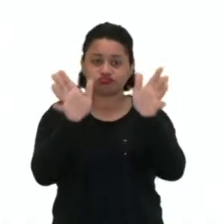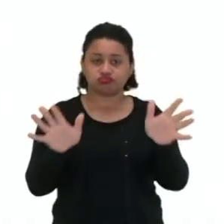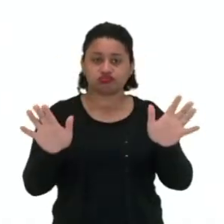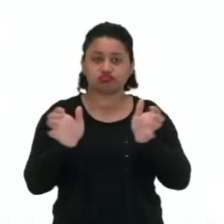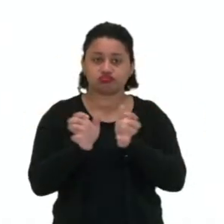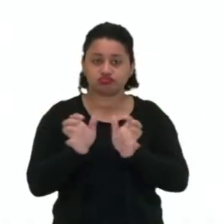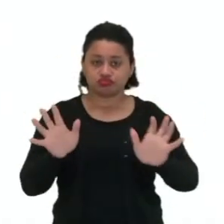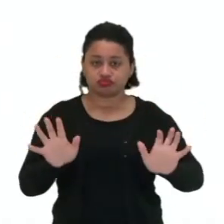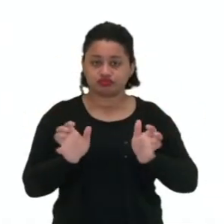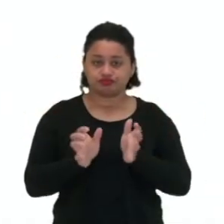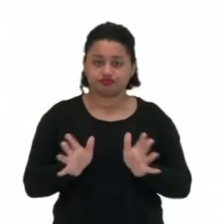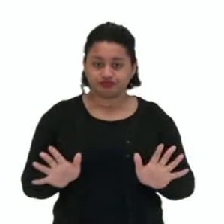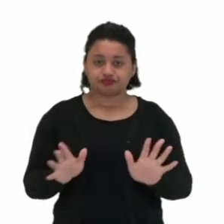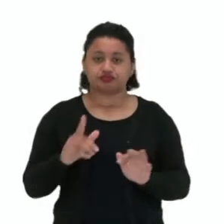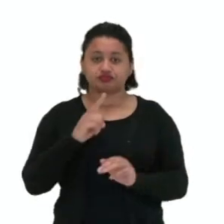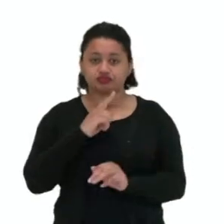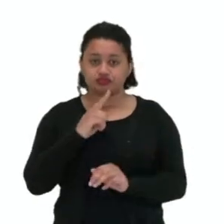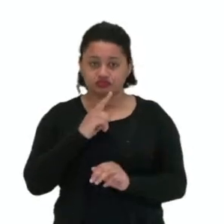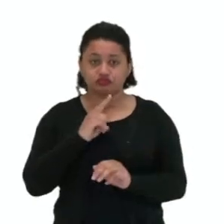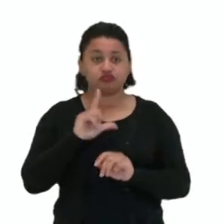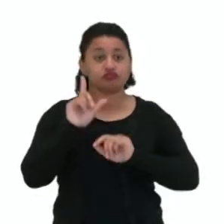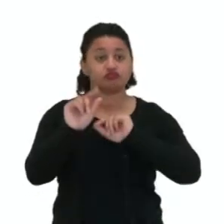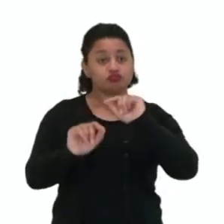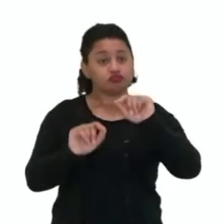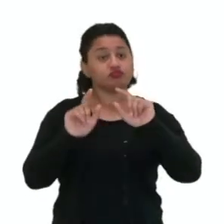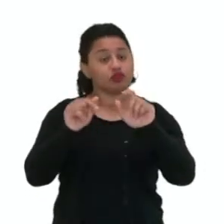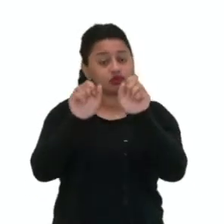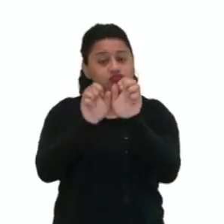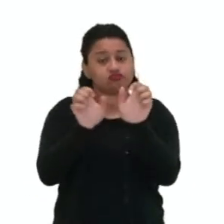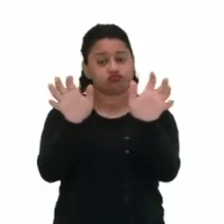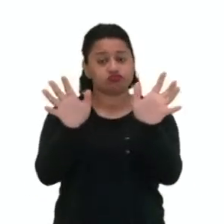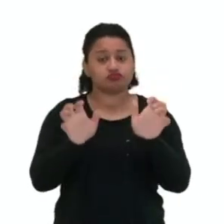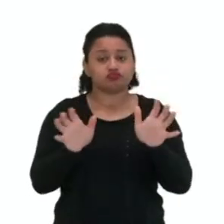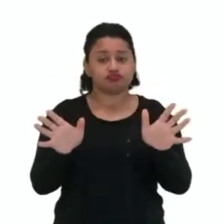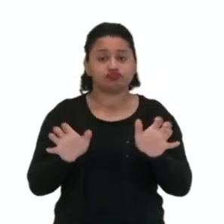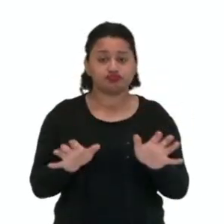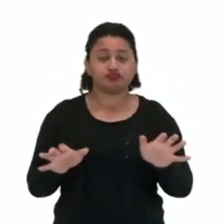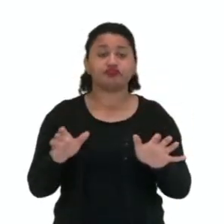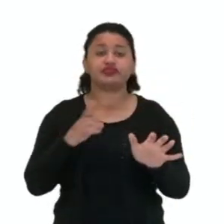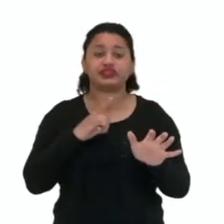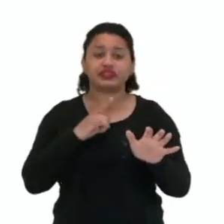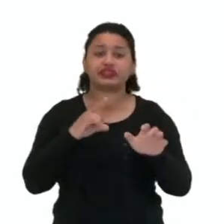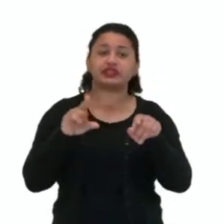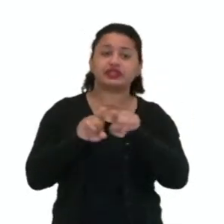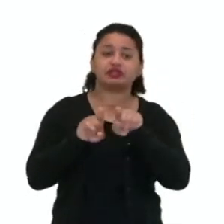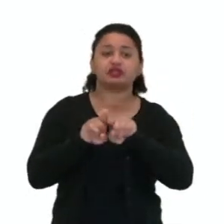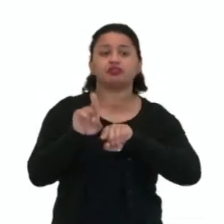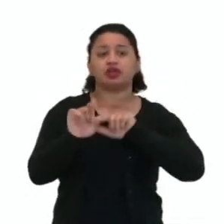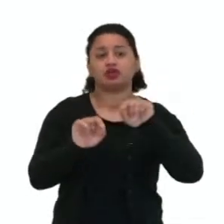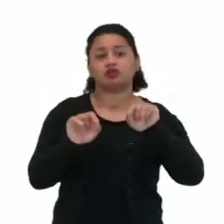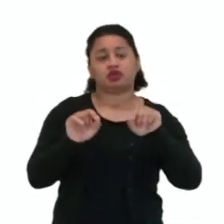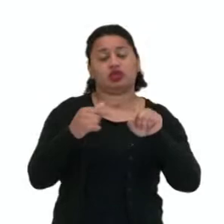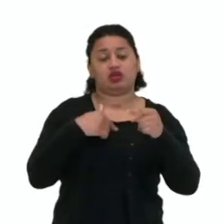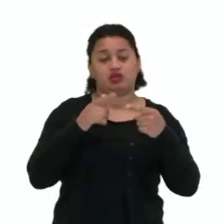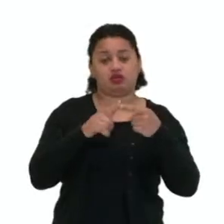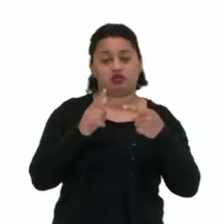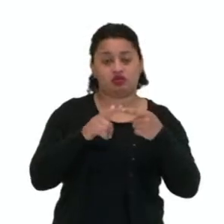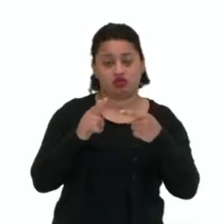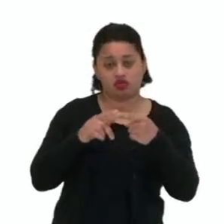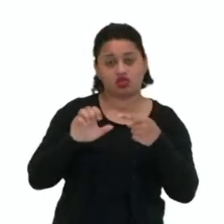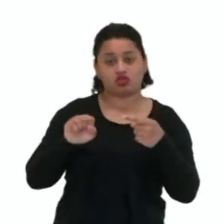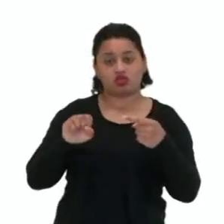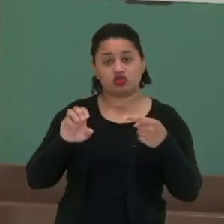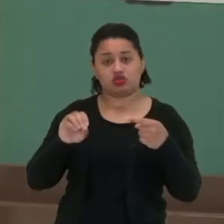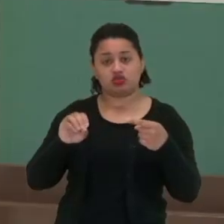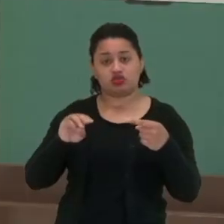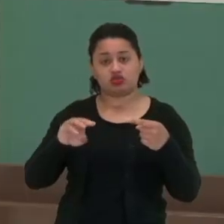os nervos. Então esse sistema nervoso periférico tem uma parte que é